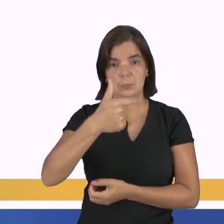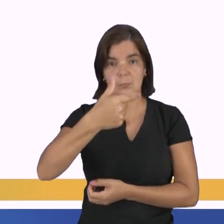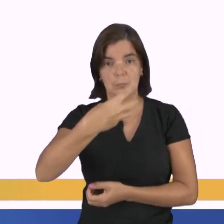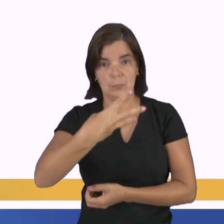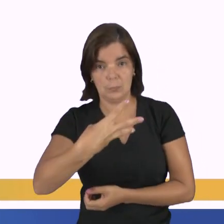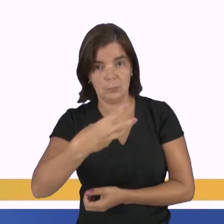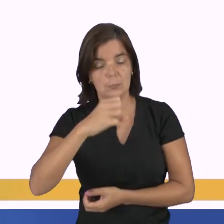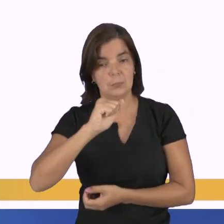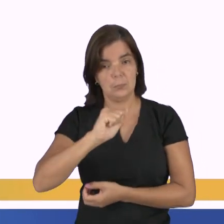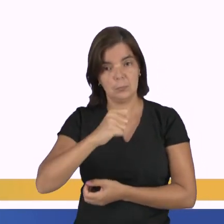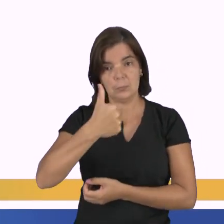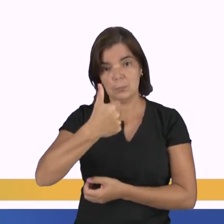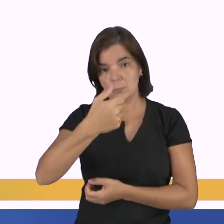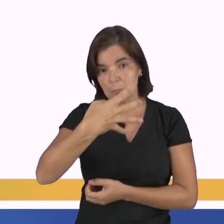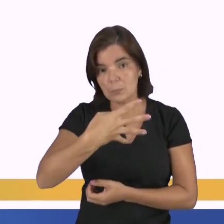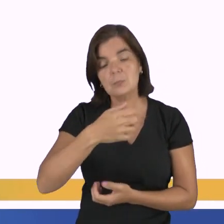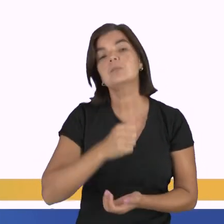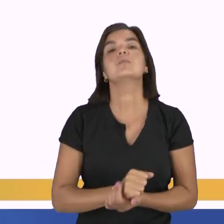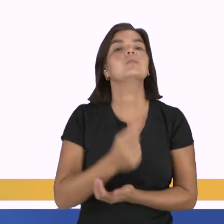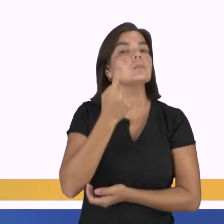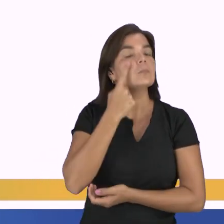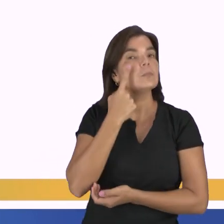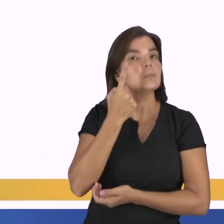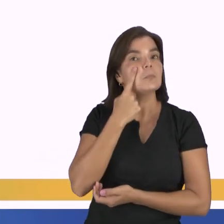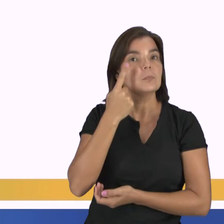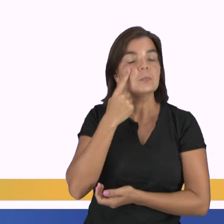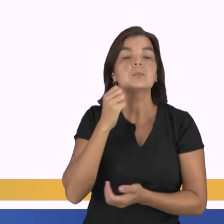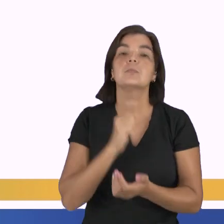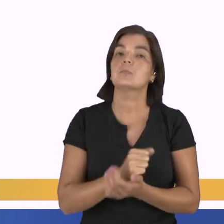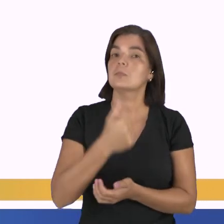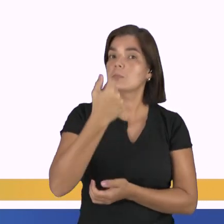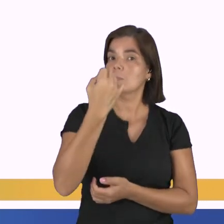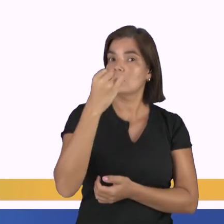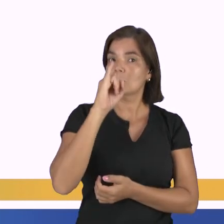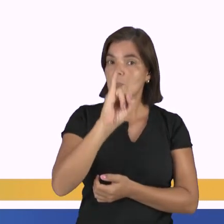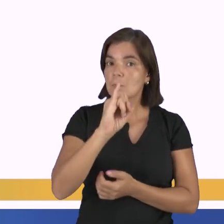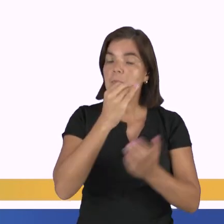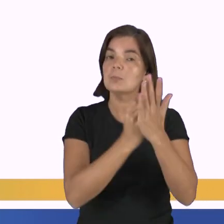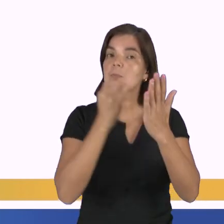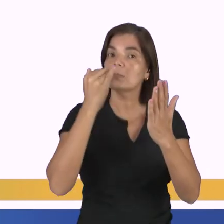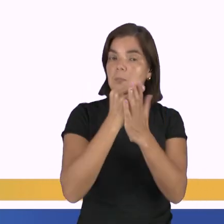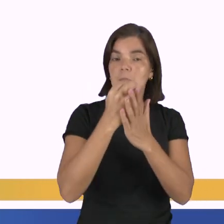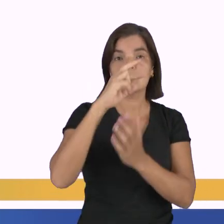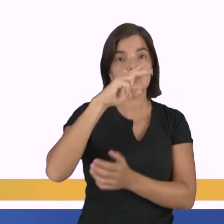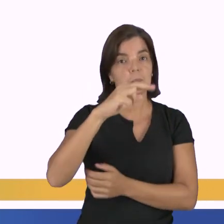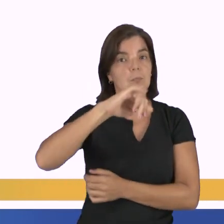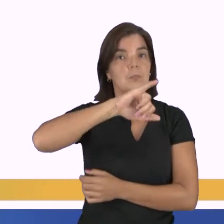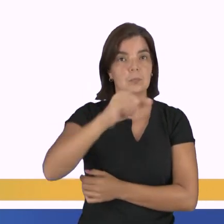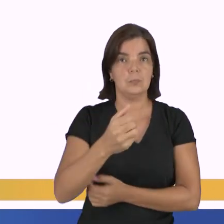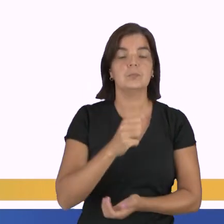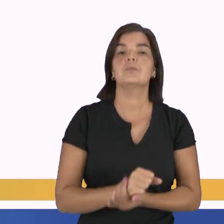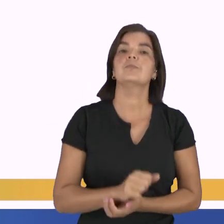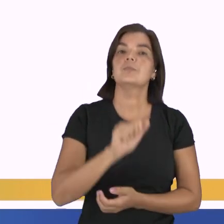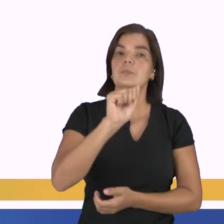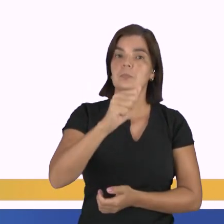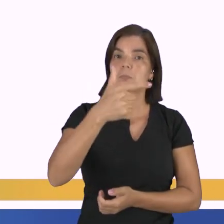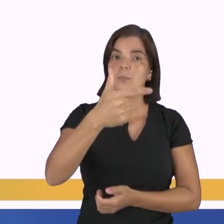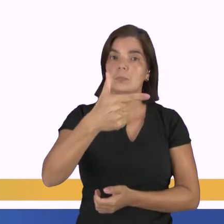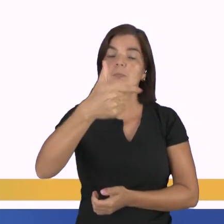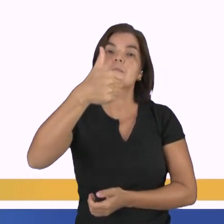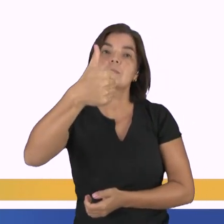e 14 tá aqui tá sendo igual a zero se lhe for maior ou igual a j como a gente consegue perceber aqui ó a 21